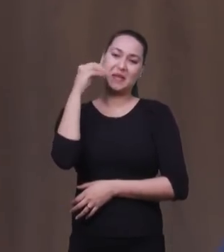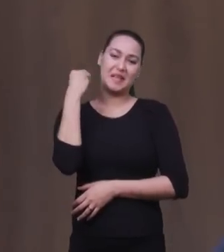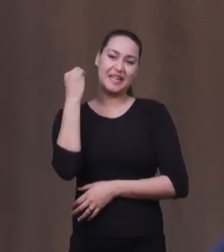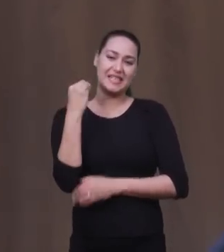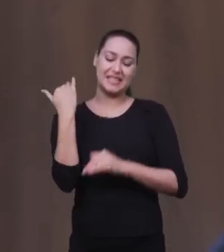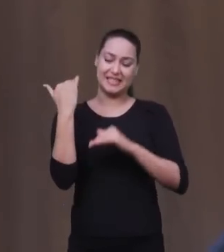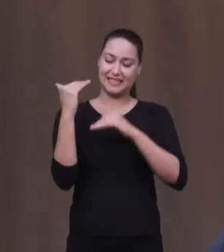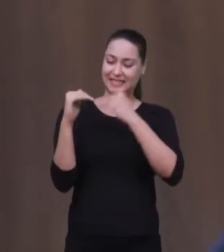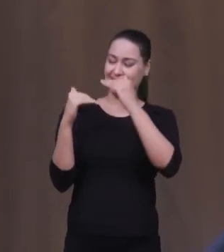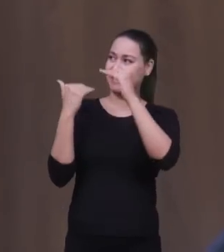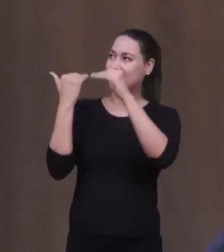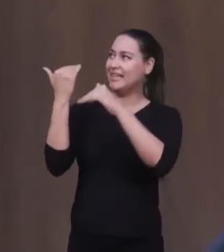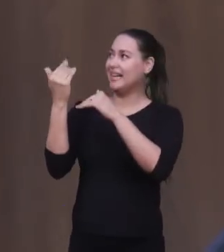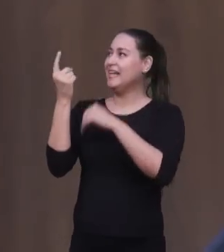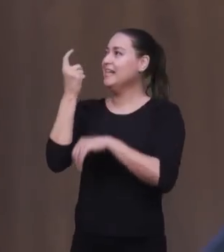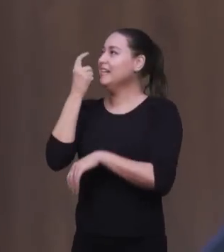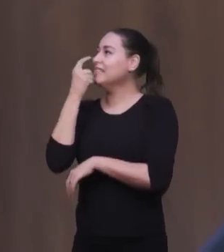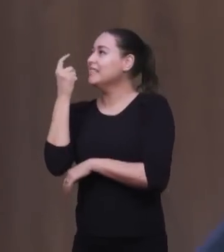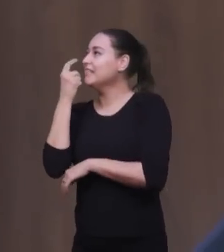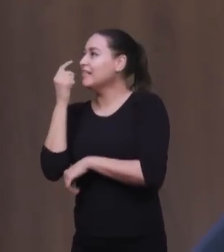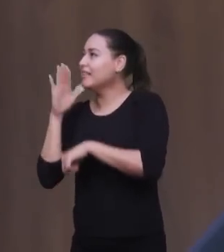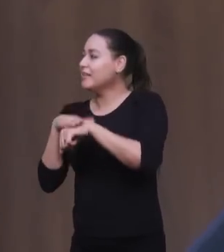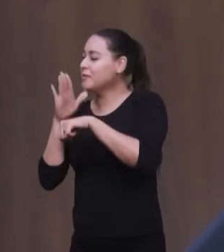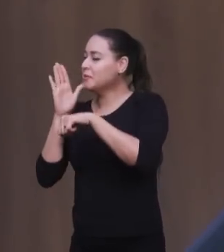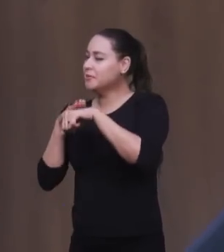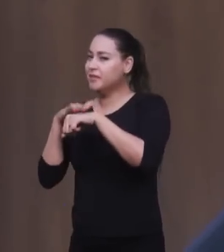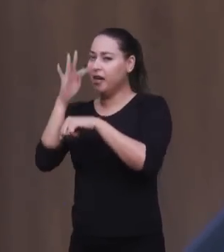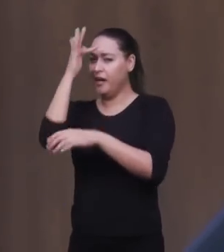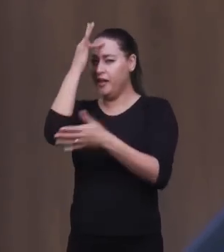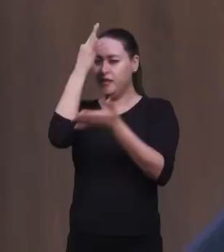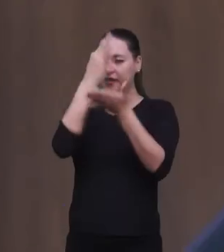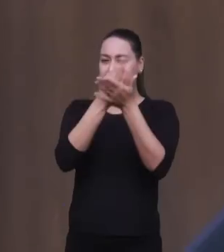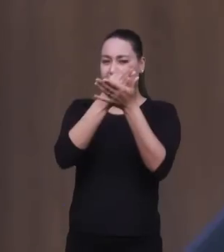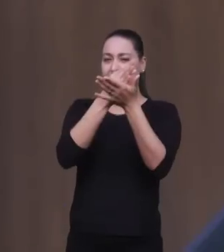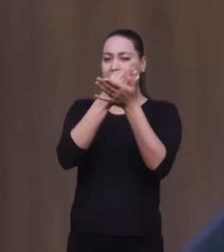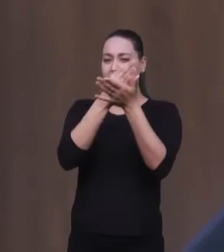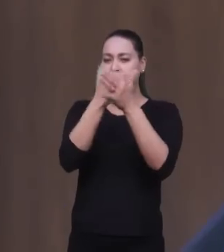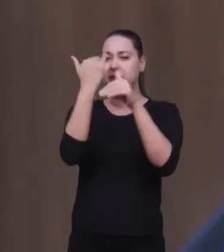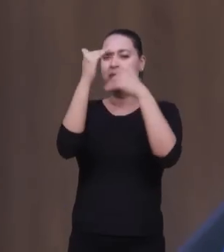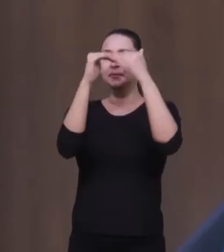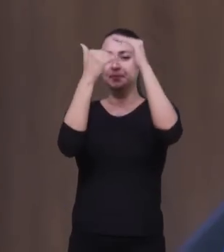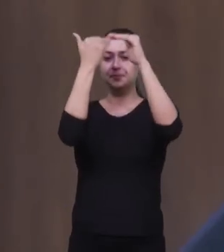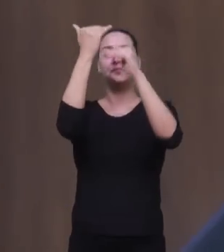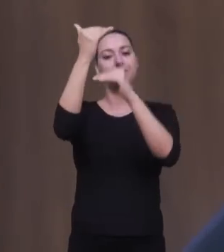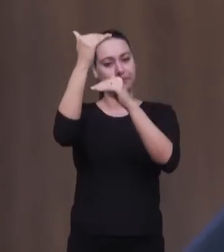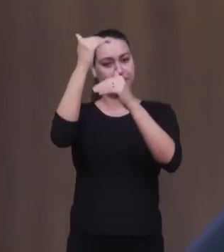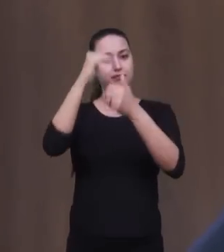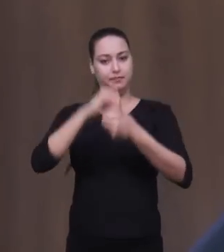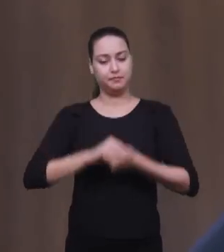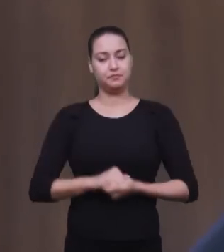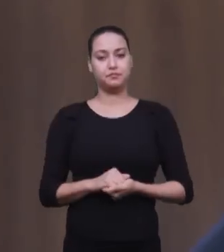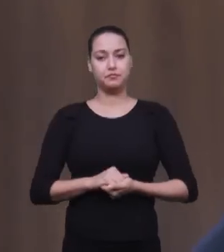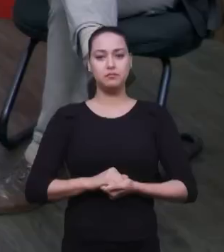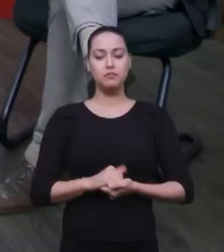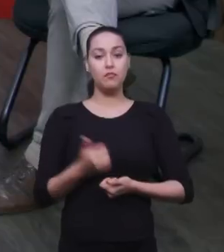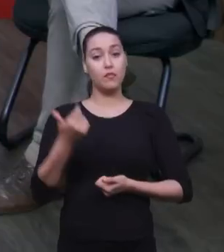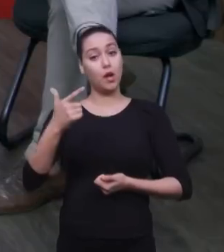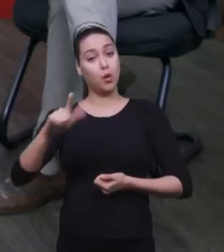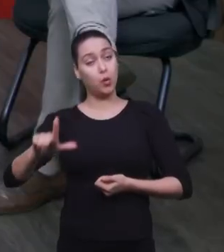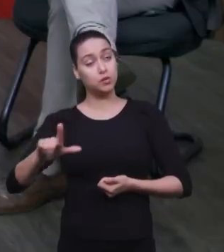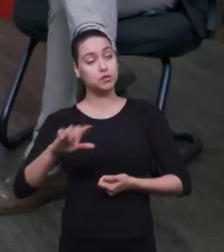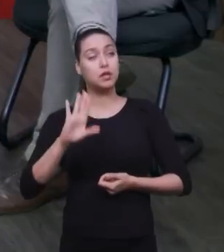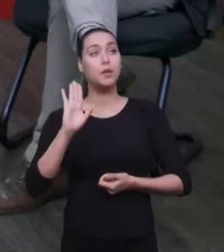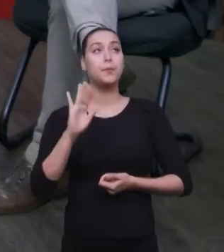experiência dele com o Senhor avançou, ou seja, teve um aumento, aí a fé daquela pessoa foi acrescida. Outra